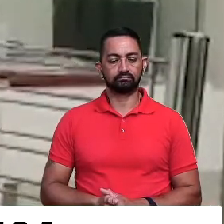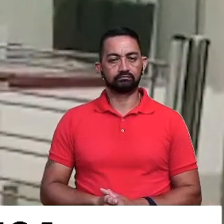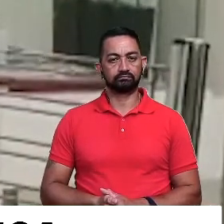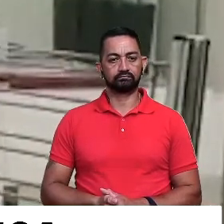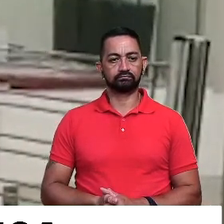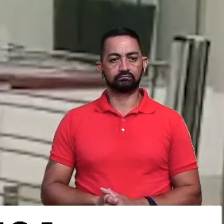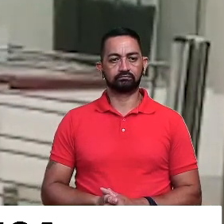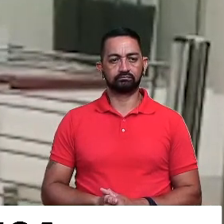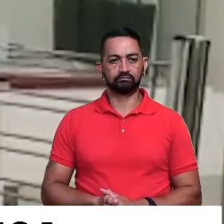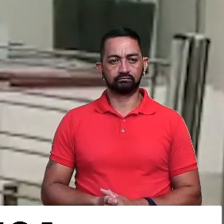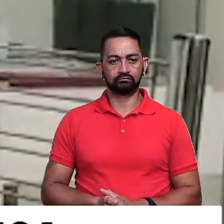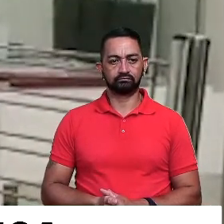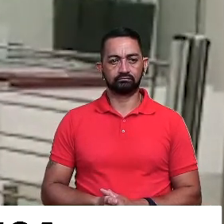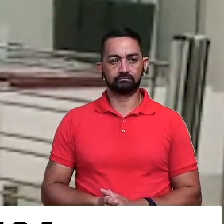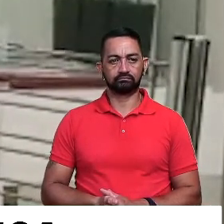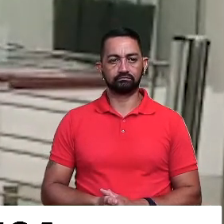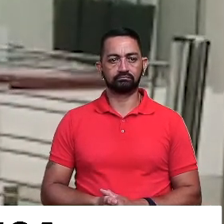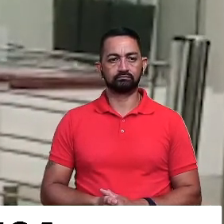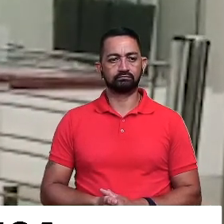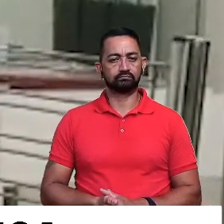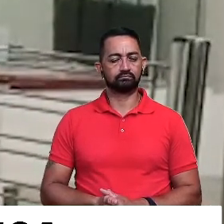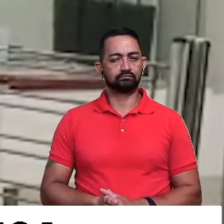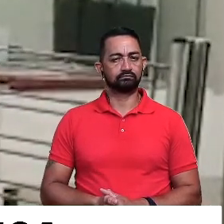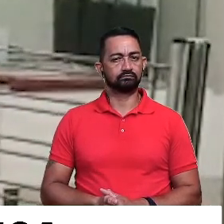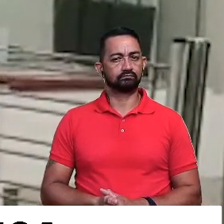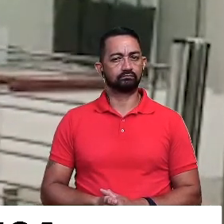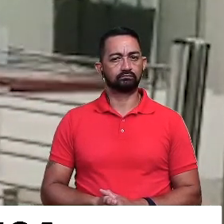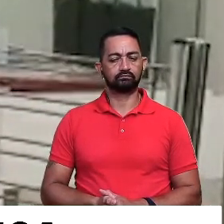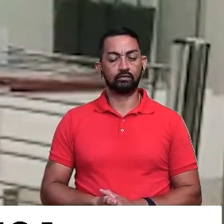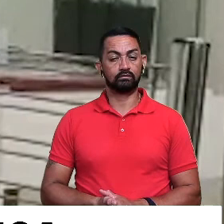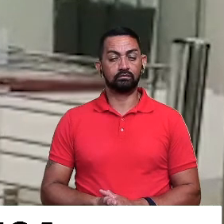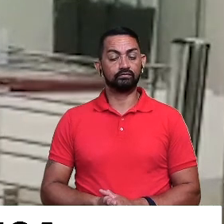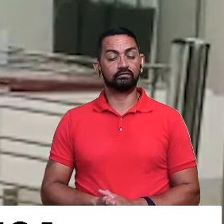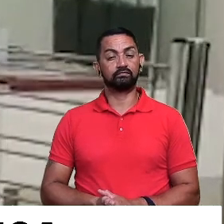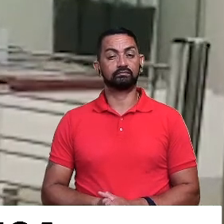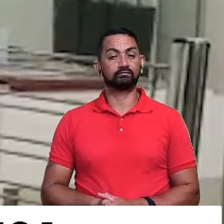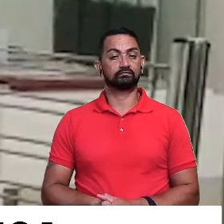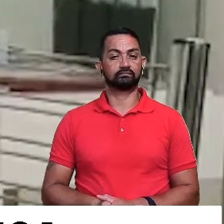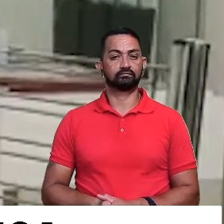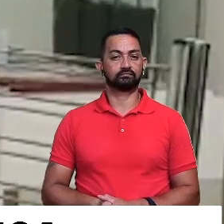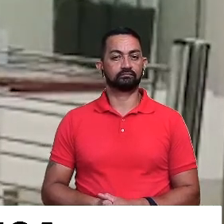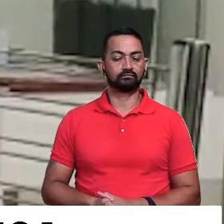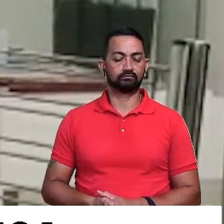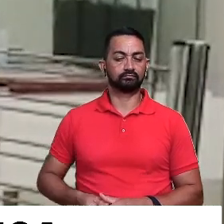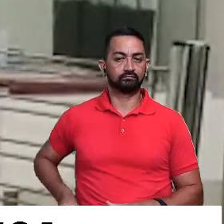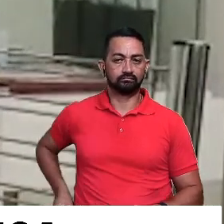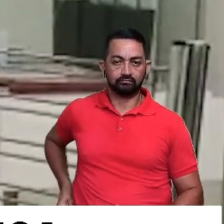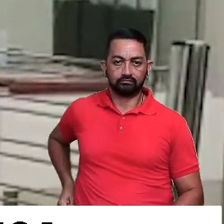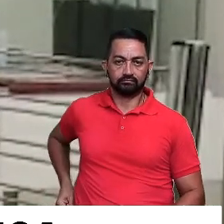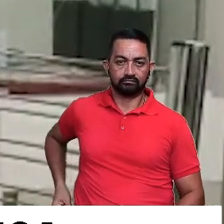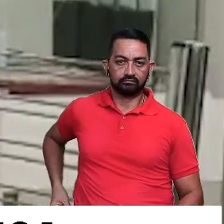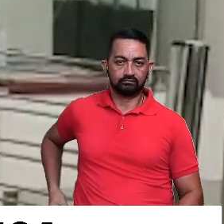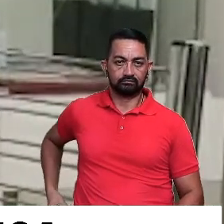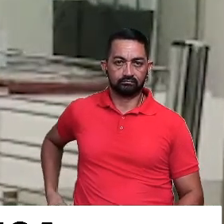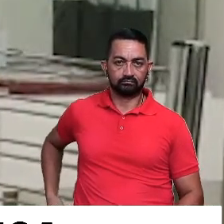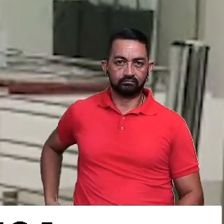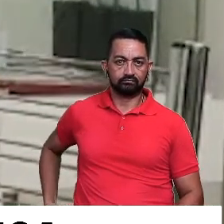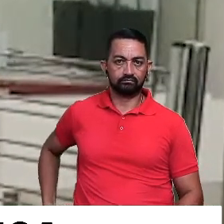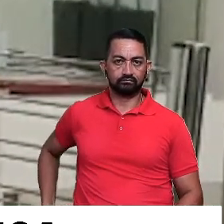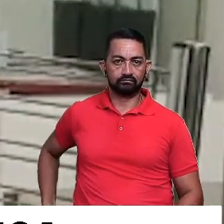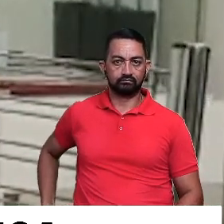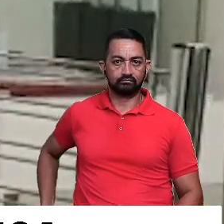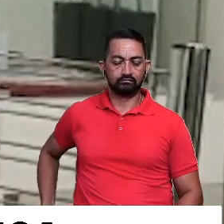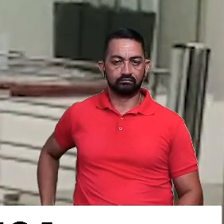sobrinha de Vanderlei Rodrigues, conhecido como WR, presidente do Sebastião Régio, líder comunitário, que foi assassinado dia